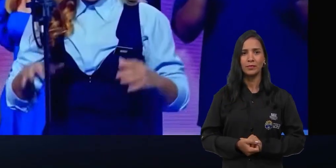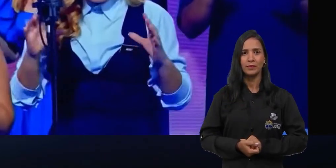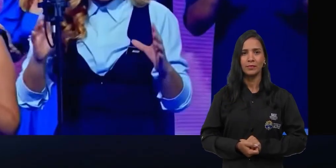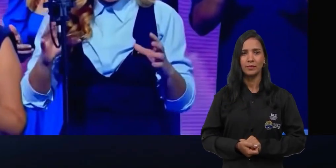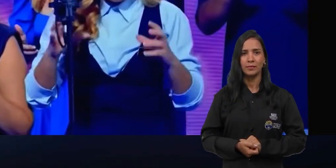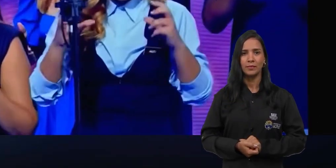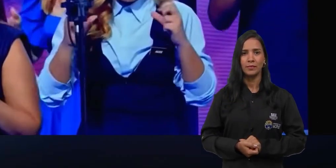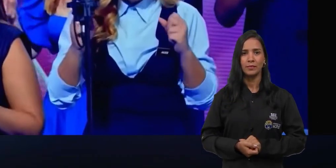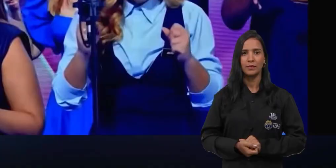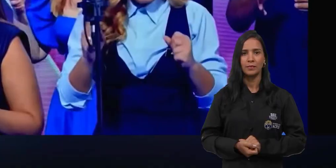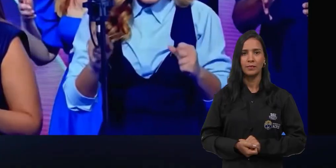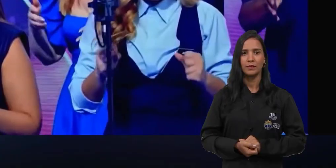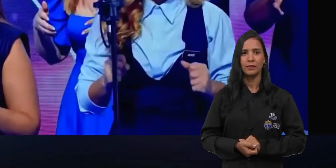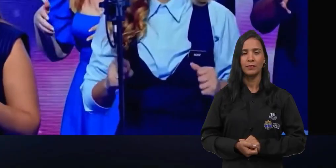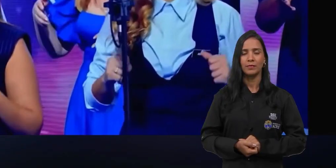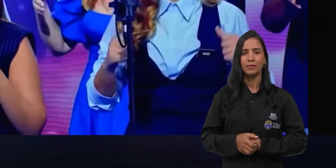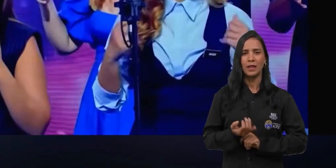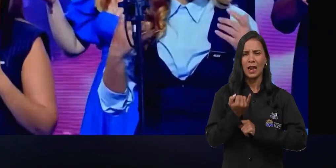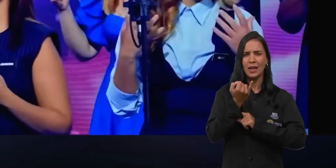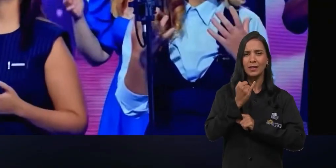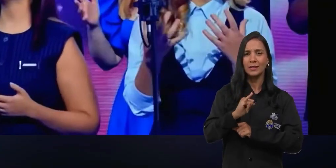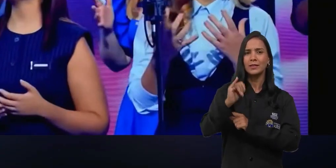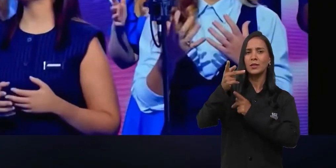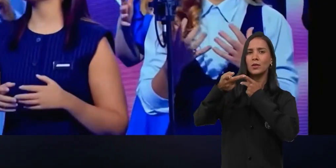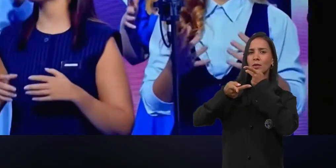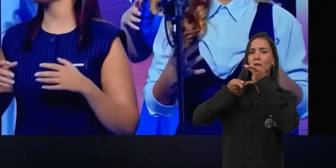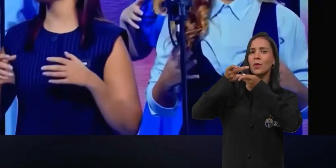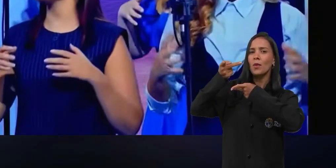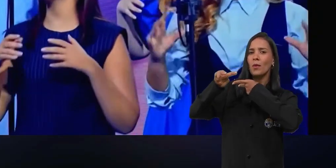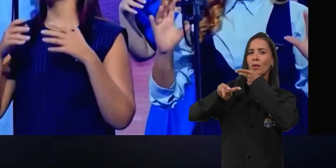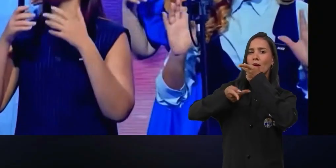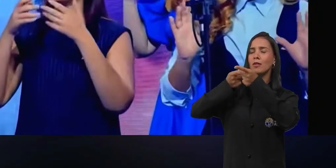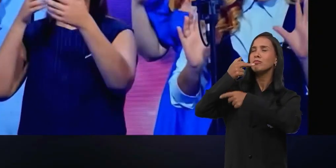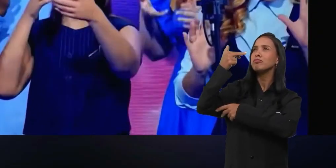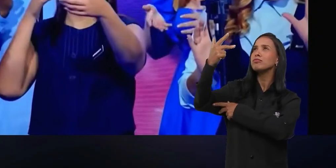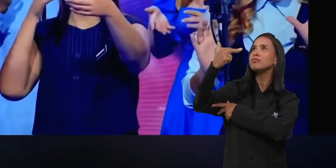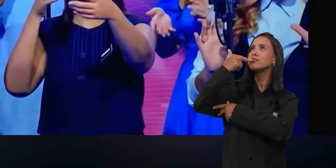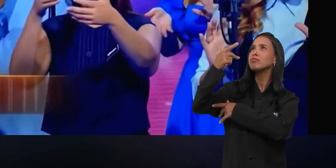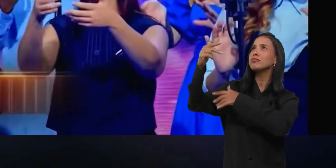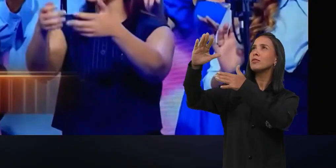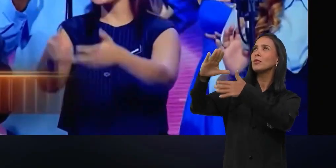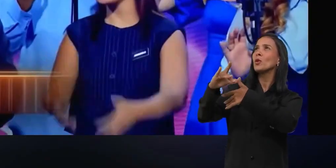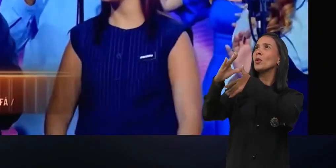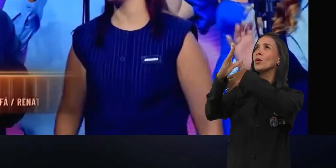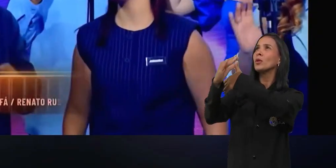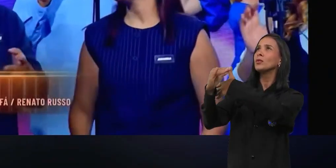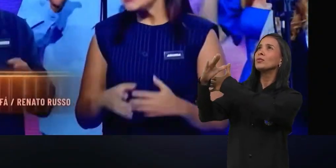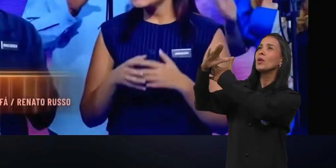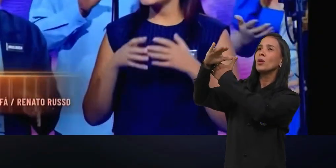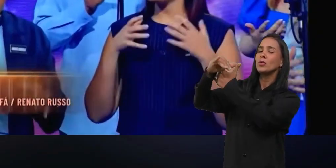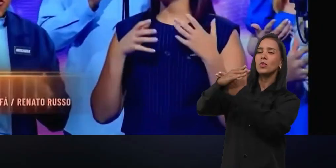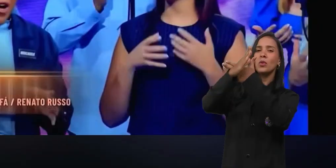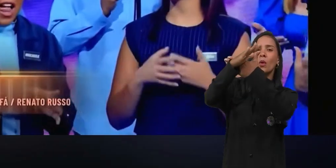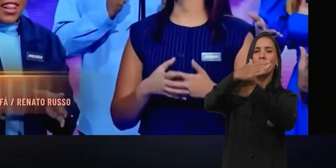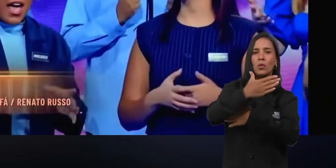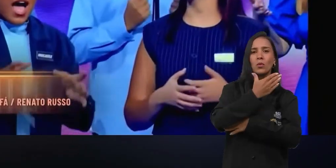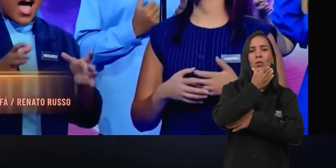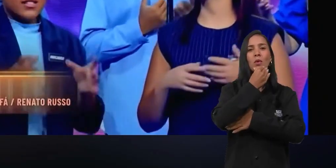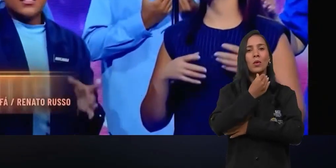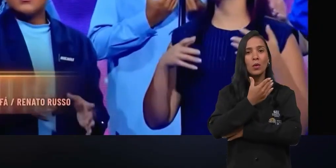Ainda que eu falasse a língua dos homens, que